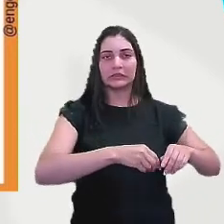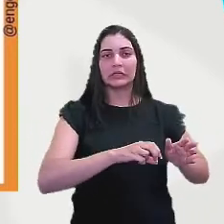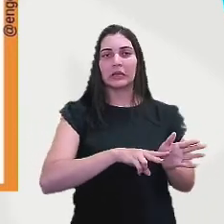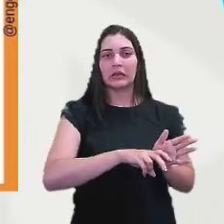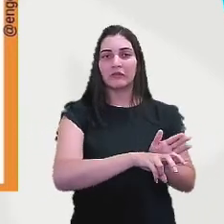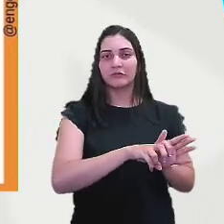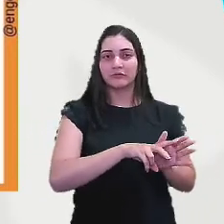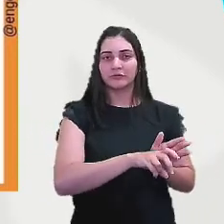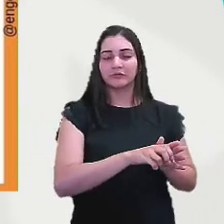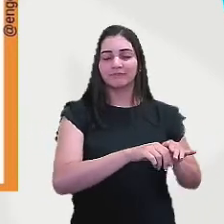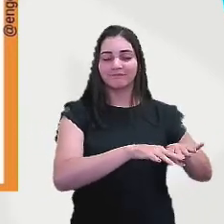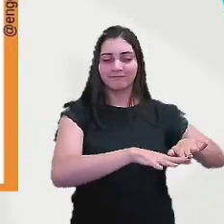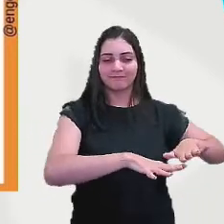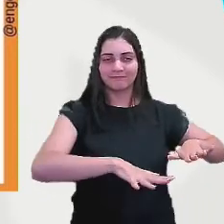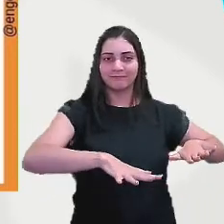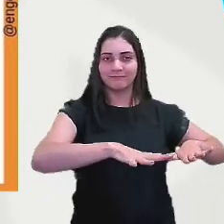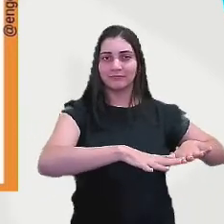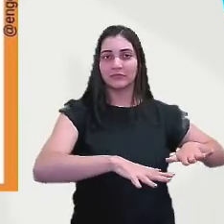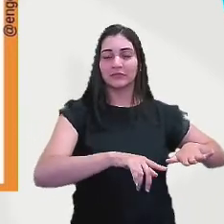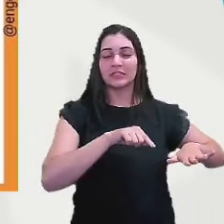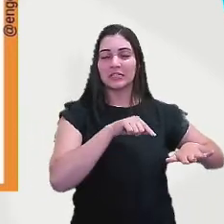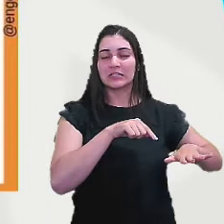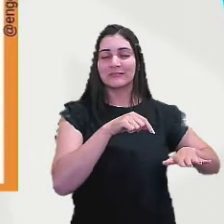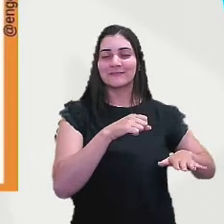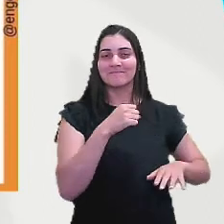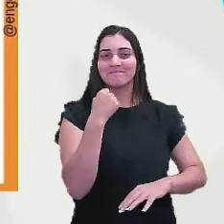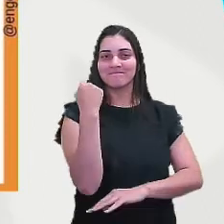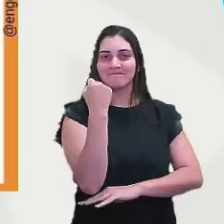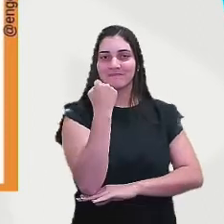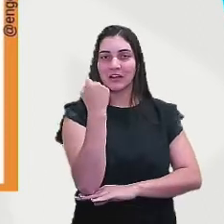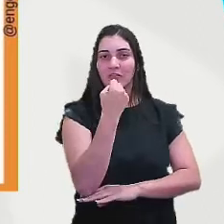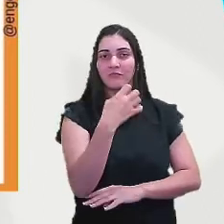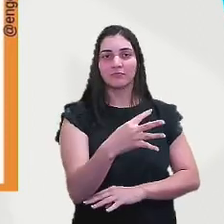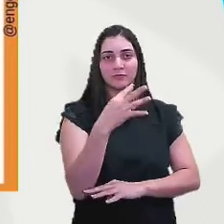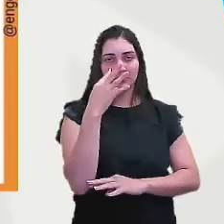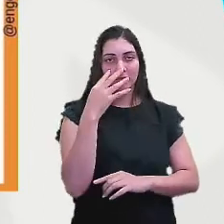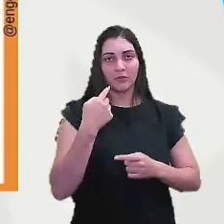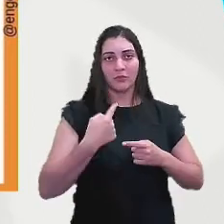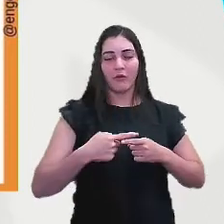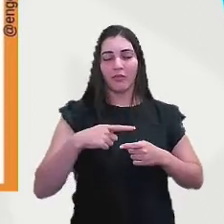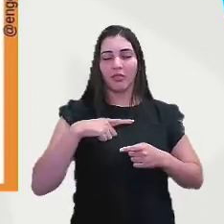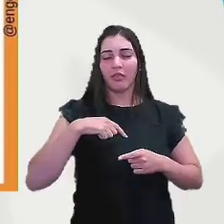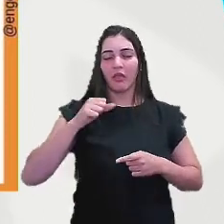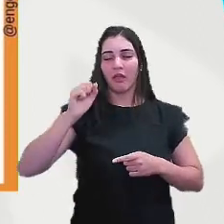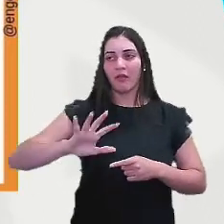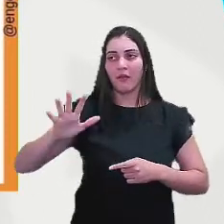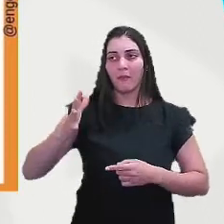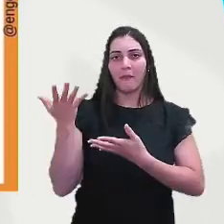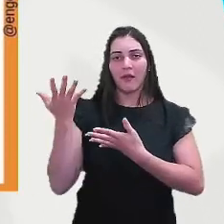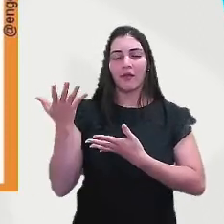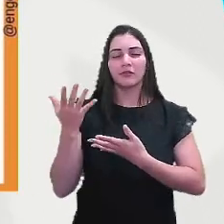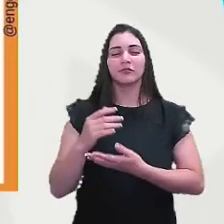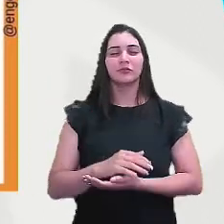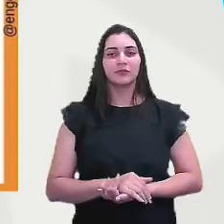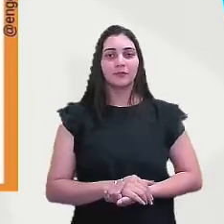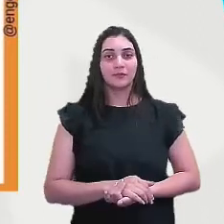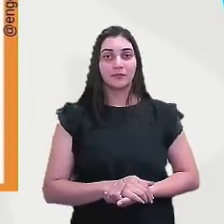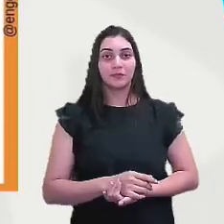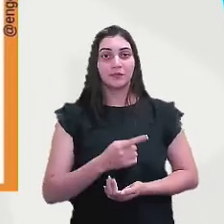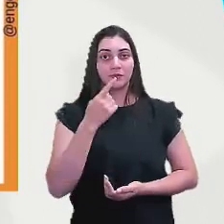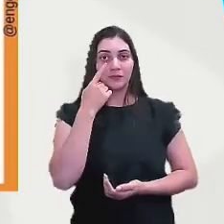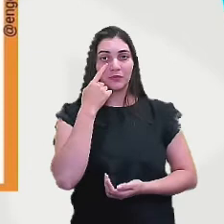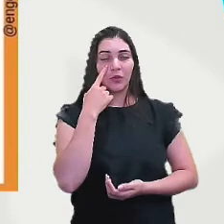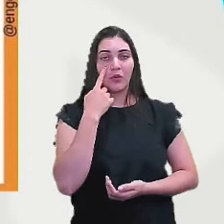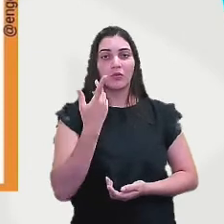freático. Isso é extremamente grave, gente. Presta atenção nisso aí. Olha essa imagem com muito carinho, com muito respeito. Olha,